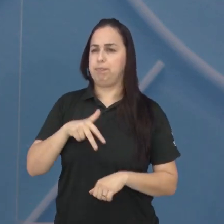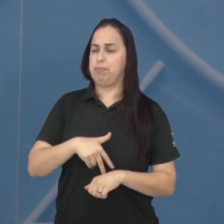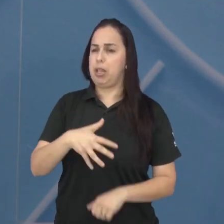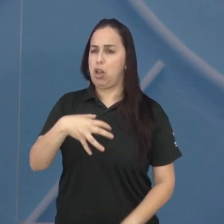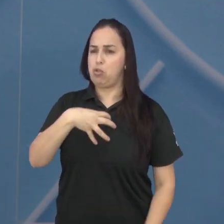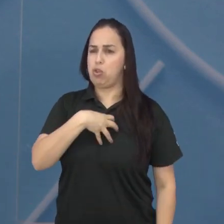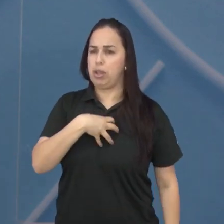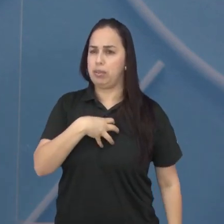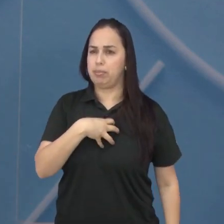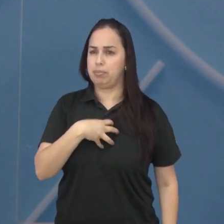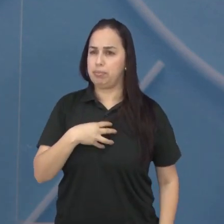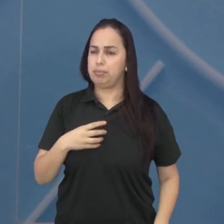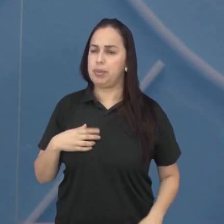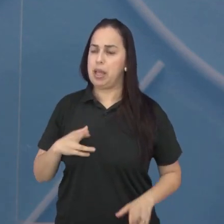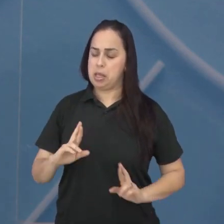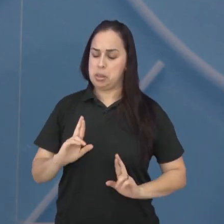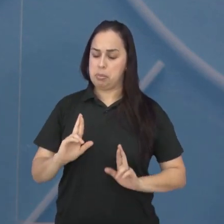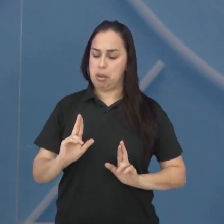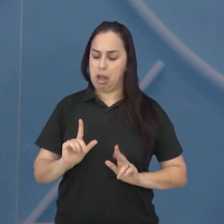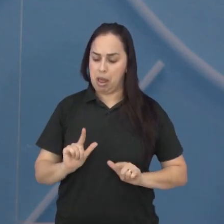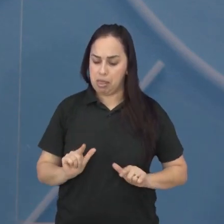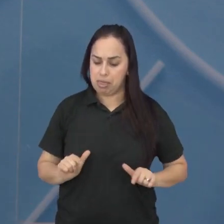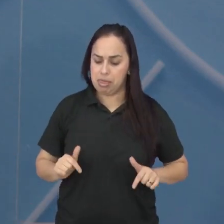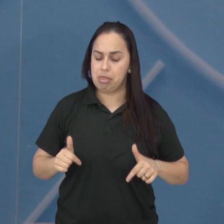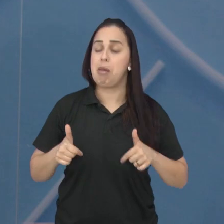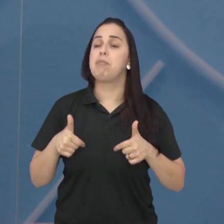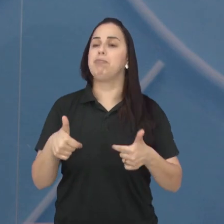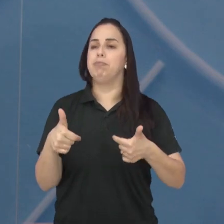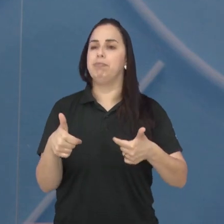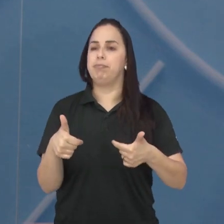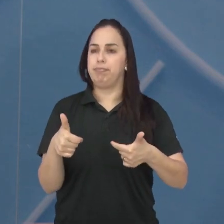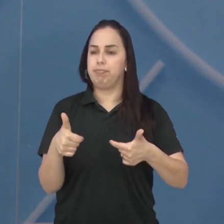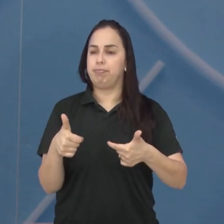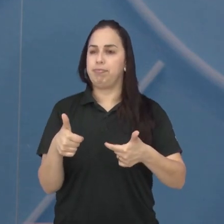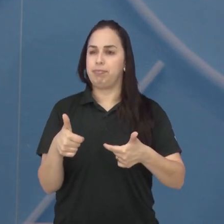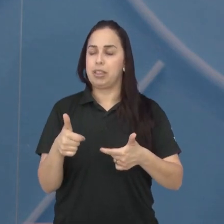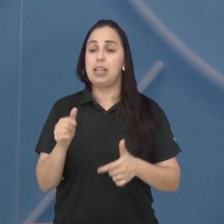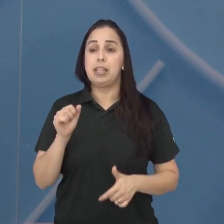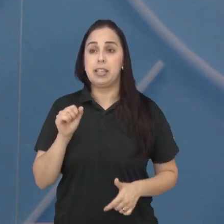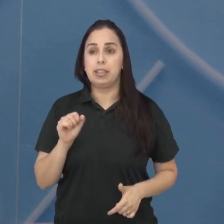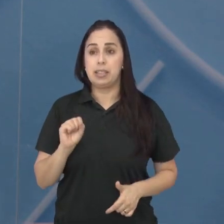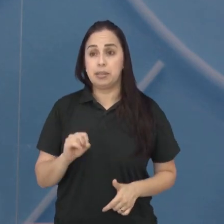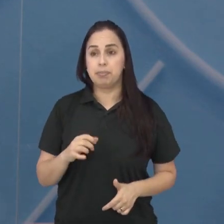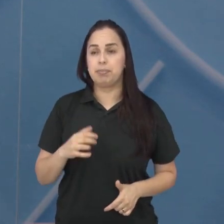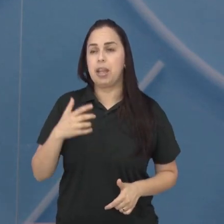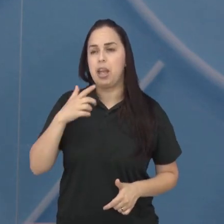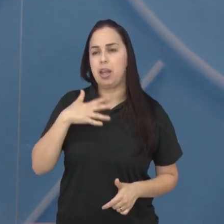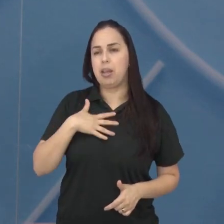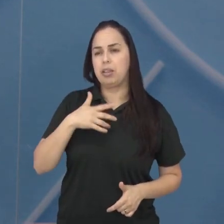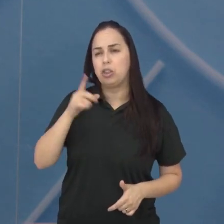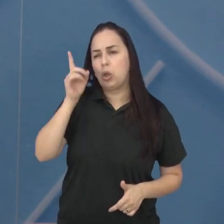de esperança ativa, né? Que é a ideia do esperançar, né? Então, se for ver, eu